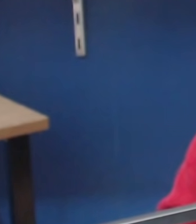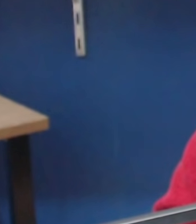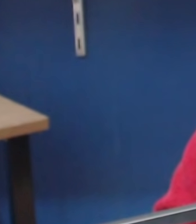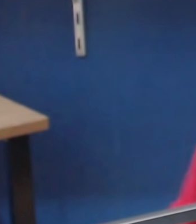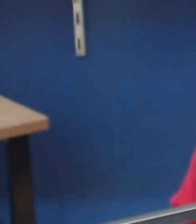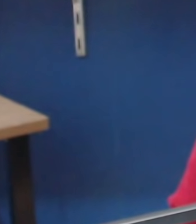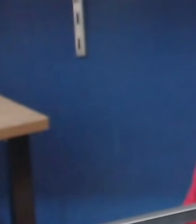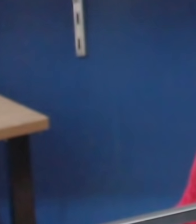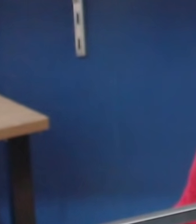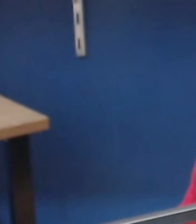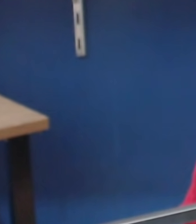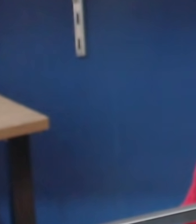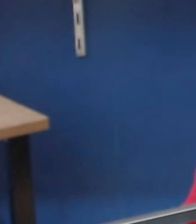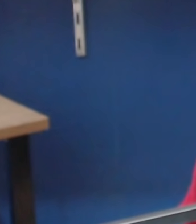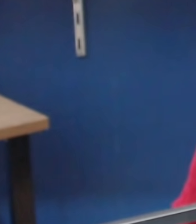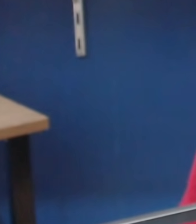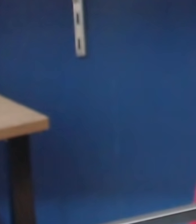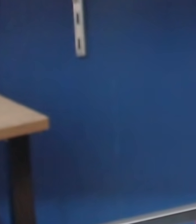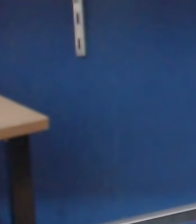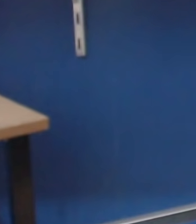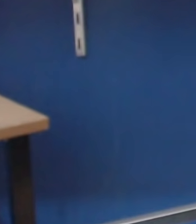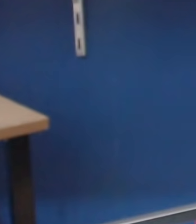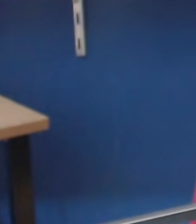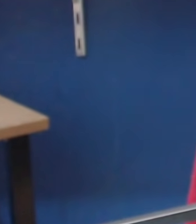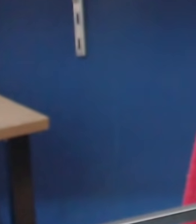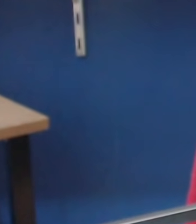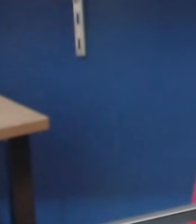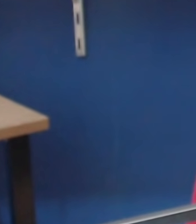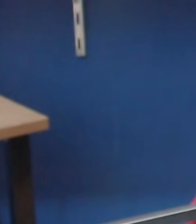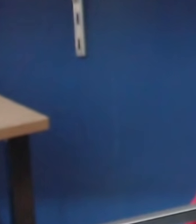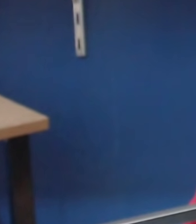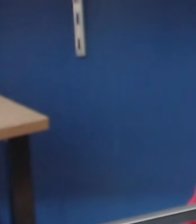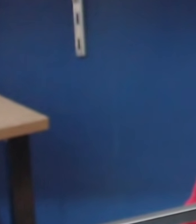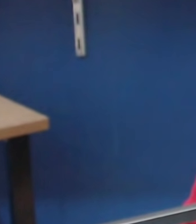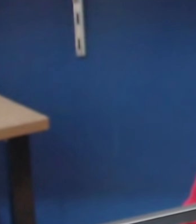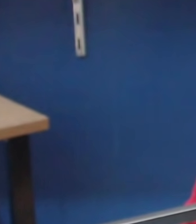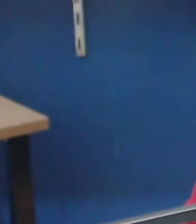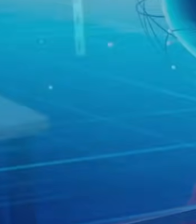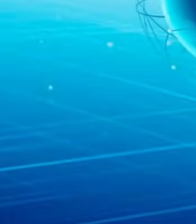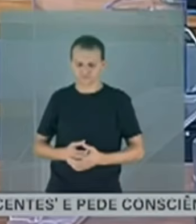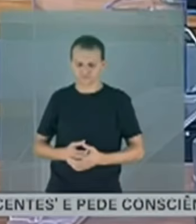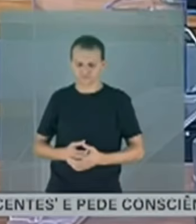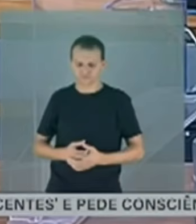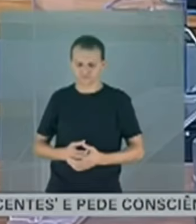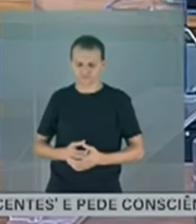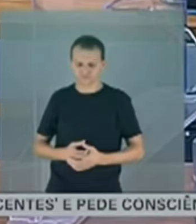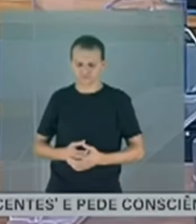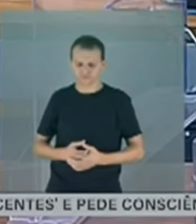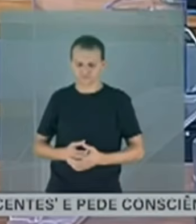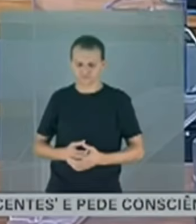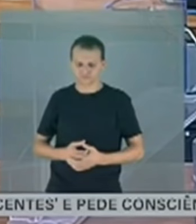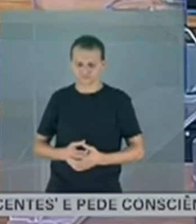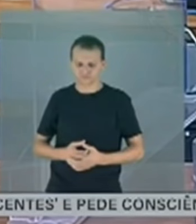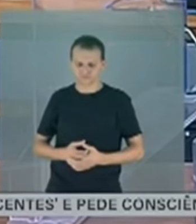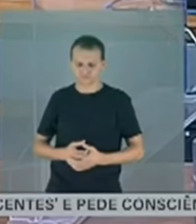nessa CPI, que é o senador Girão e o senador Marcos Rogério. Inclusive, eu faço questão de mostrar para vocês